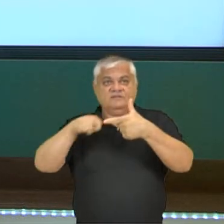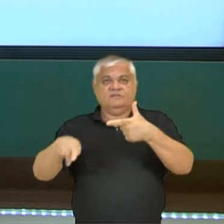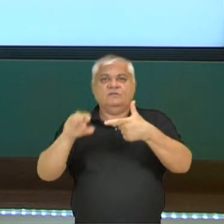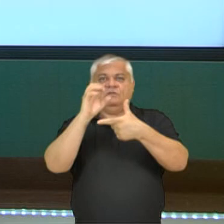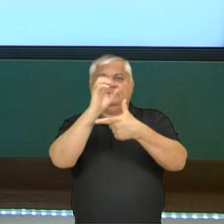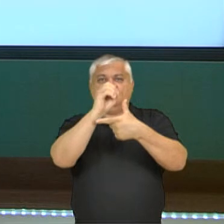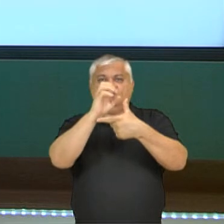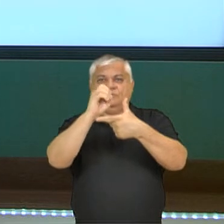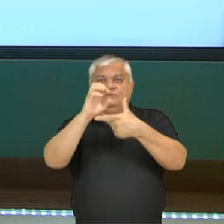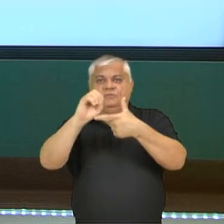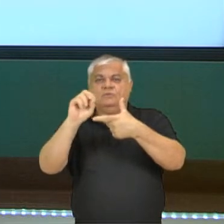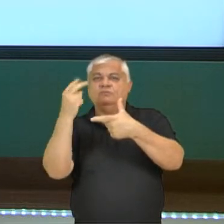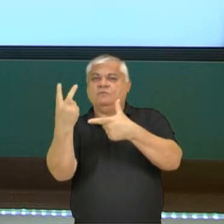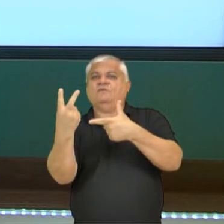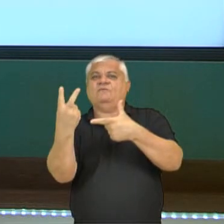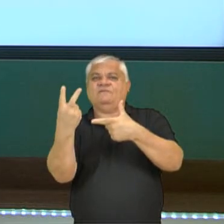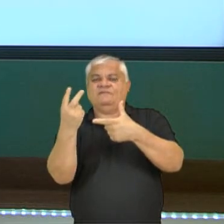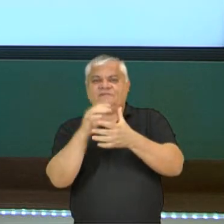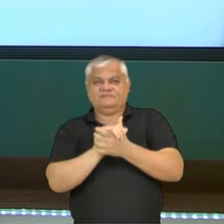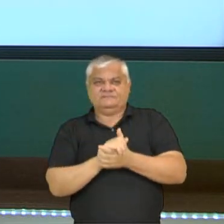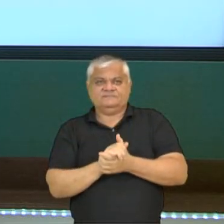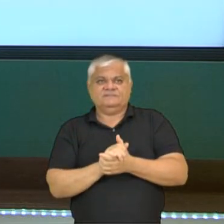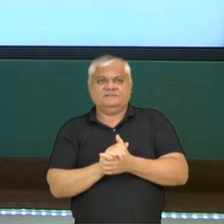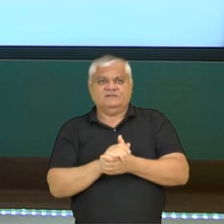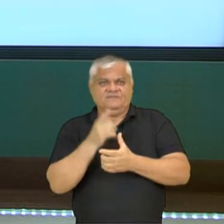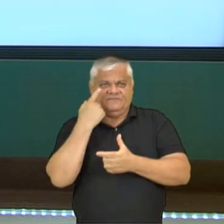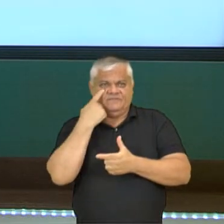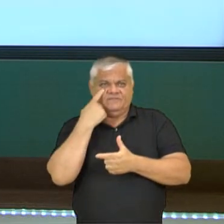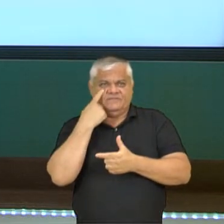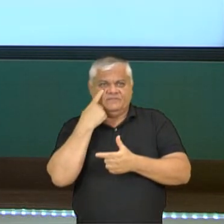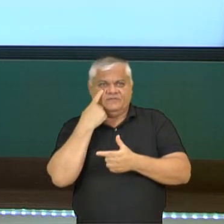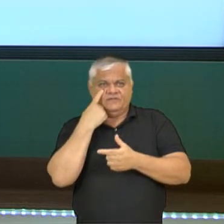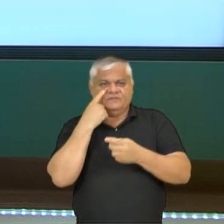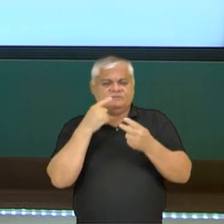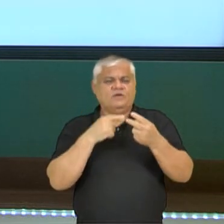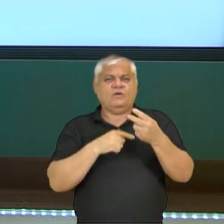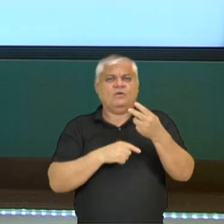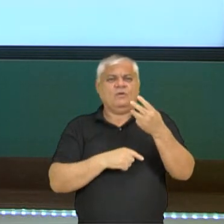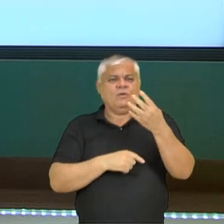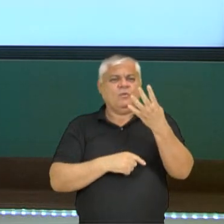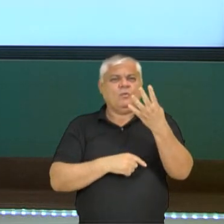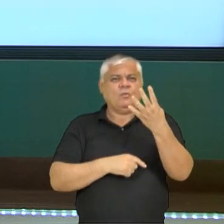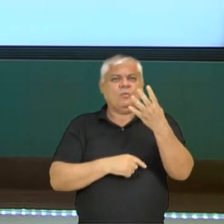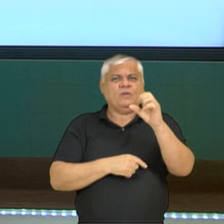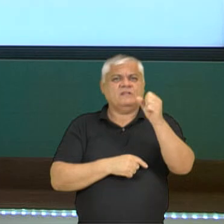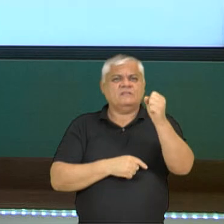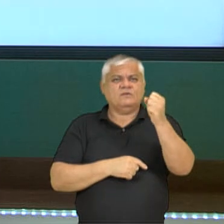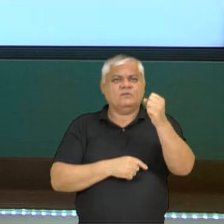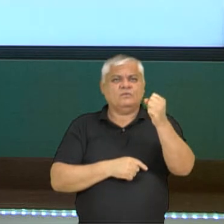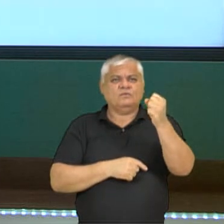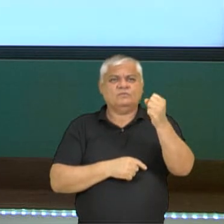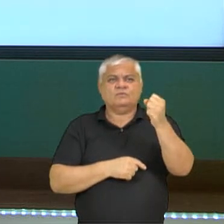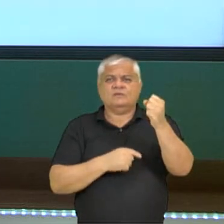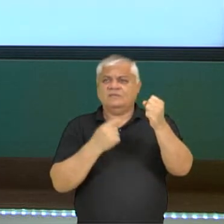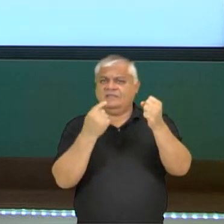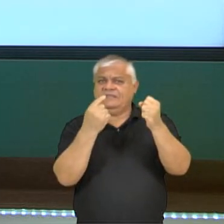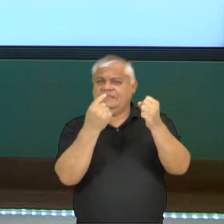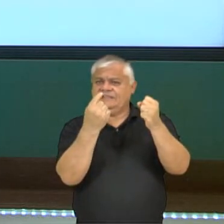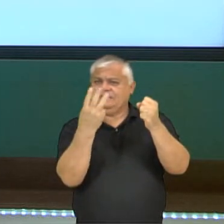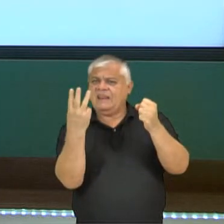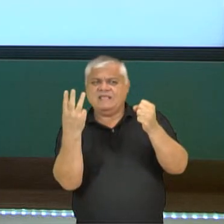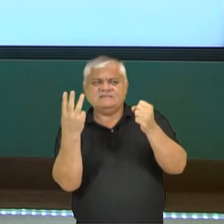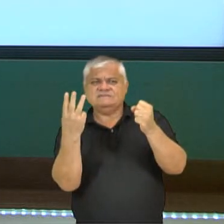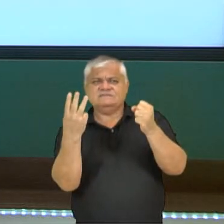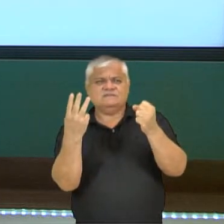por 2 milésimos. Perceba que aqui eu só tenho 2 casas decimais e aqui eu tenho 3. Então, eu vou